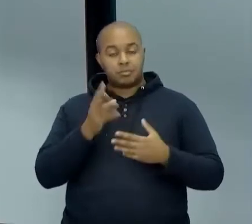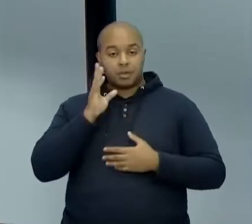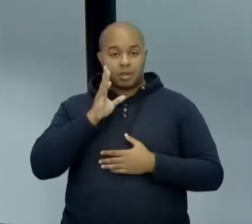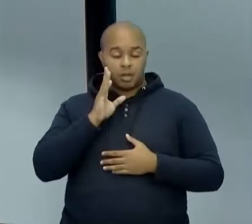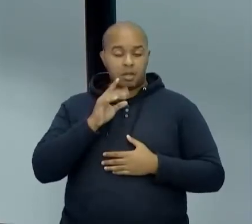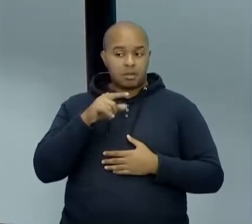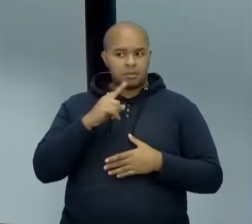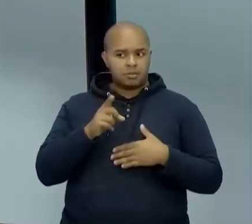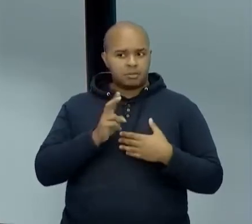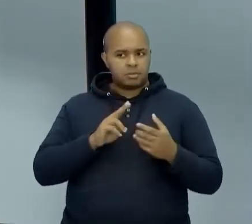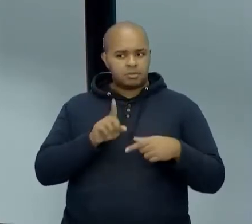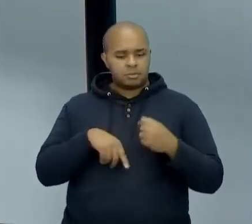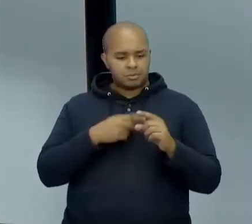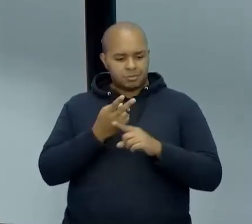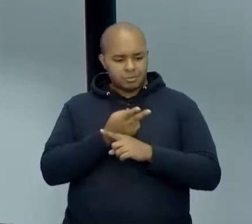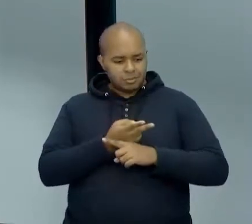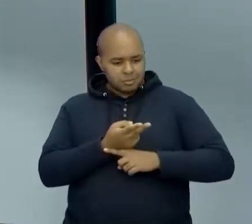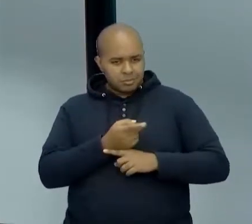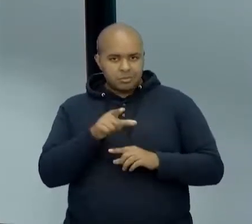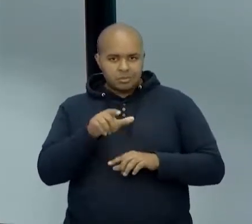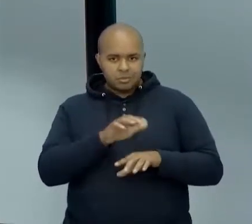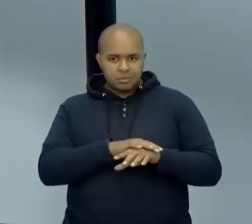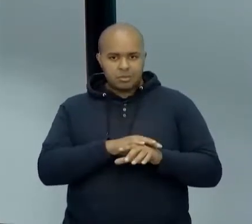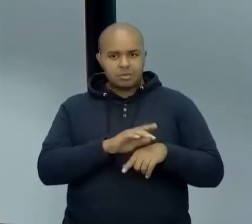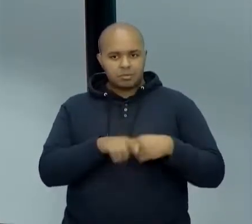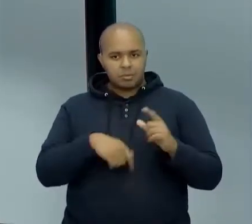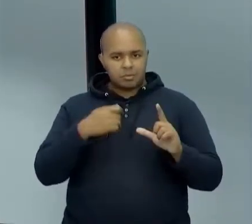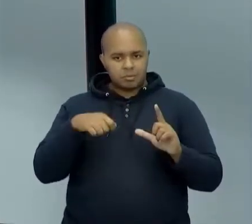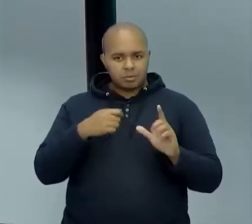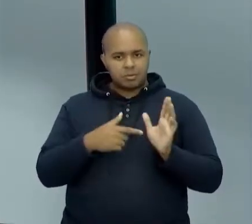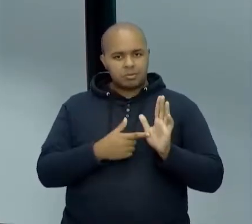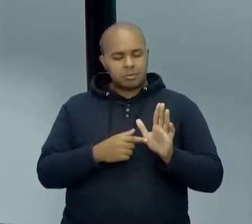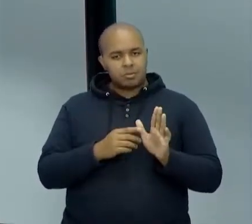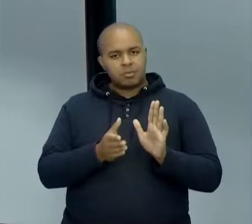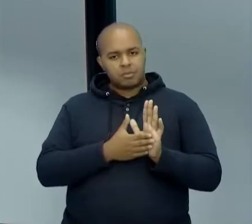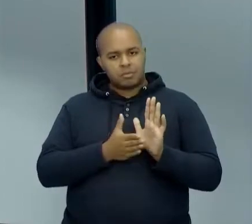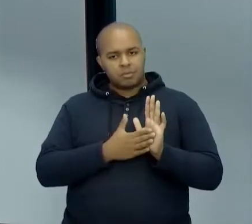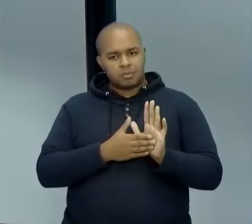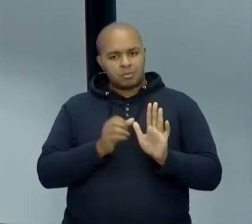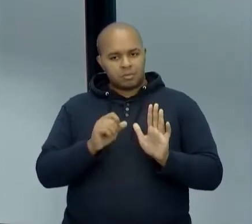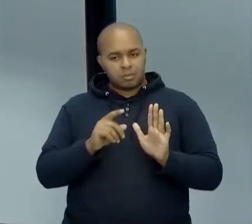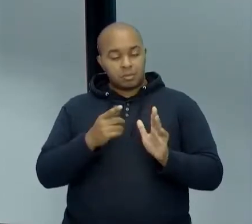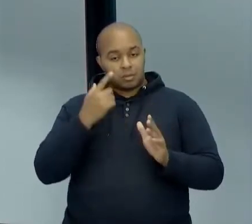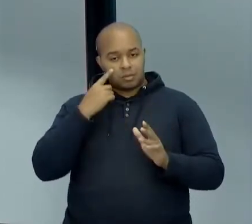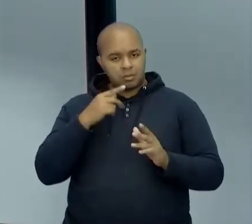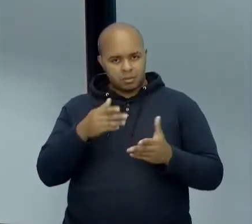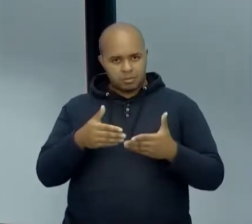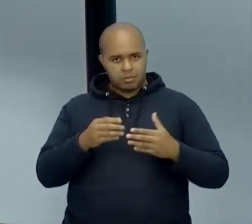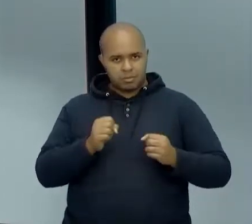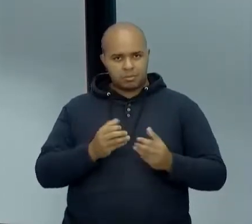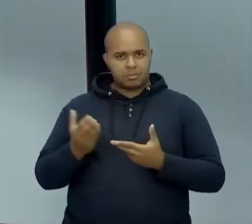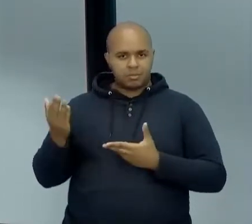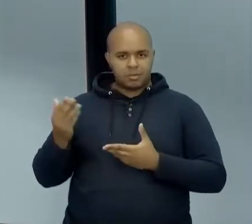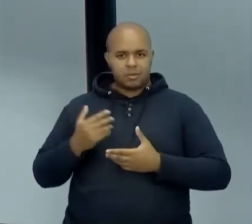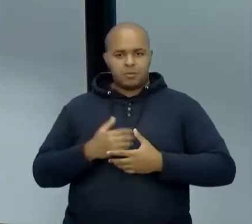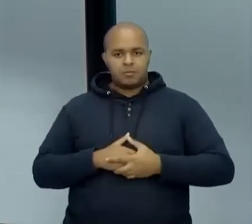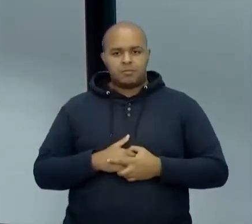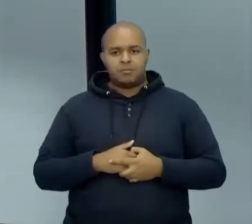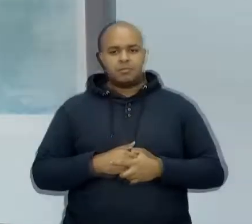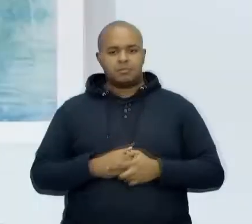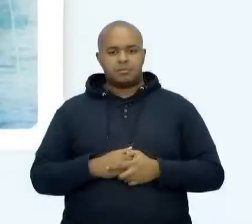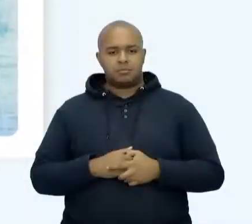legal aí a partir da pesquisa que vocês fizeram e do vídeo aí que eu vou propor, tá? Então, produção, pode rodar o vídeo.